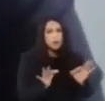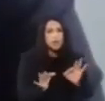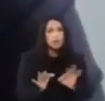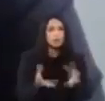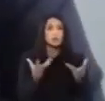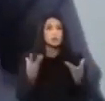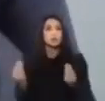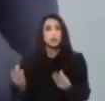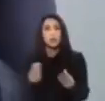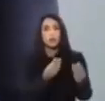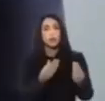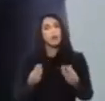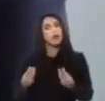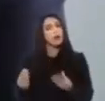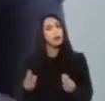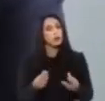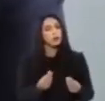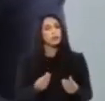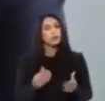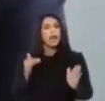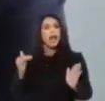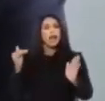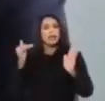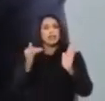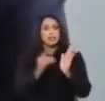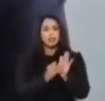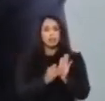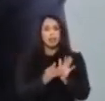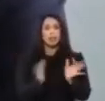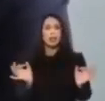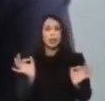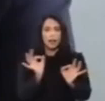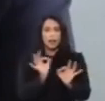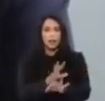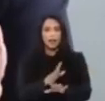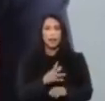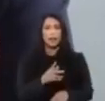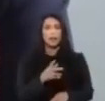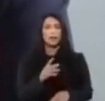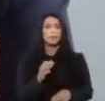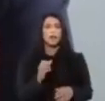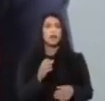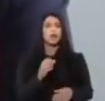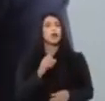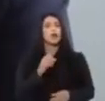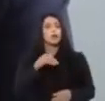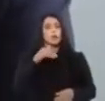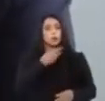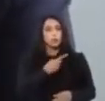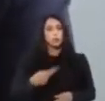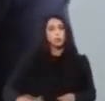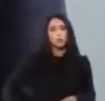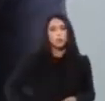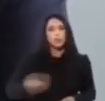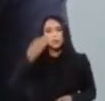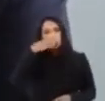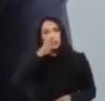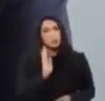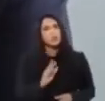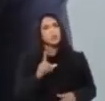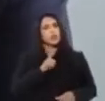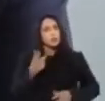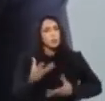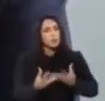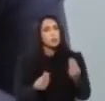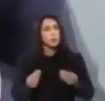Nós vamos realizar até o final do mandato do presidente Bolsonaro mais de 100 leilões de infraestrutura. Isso é algo só no Ministério